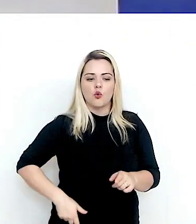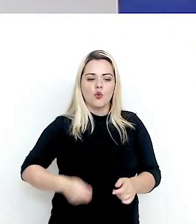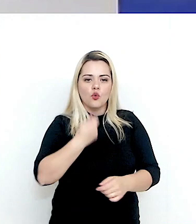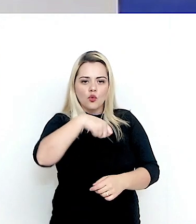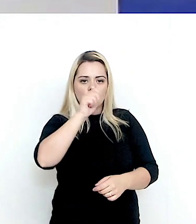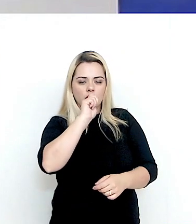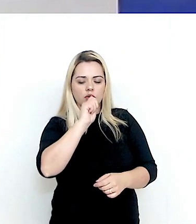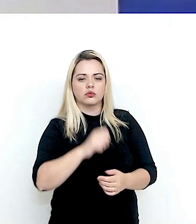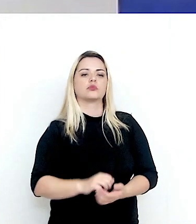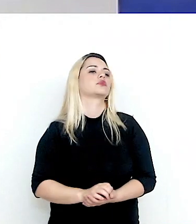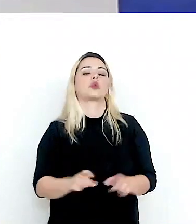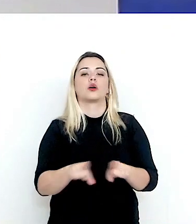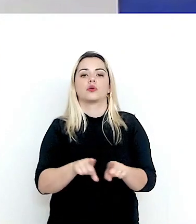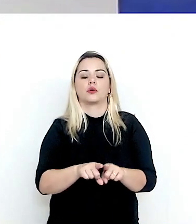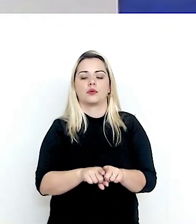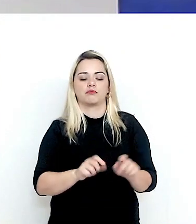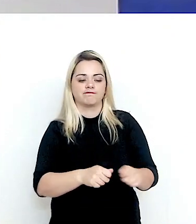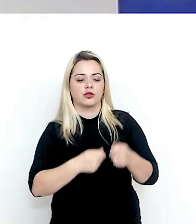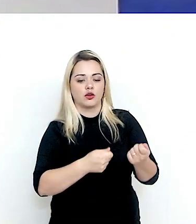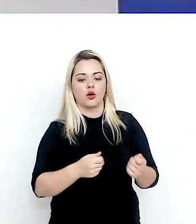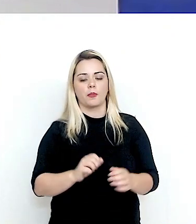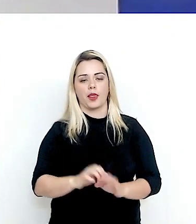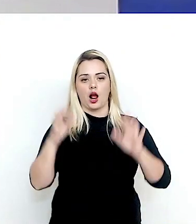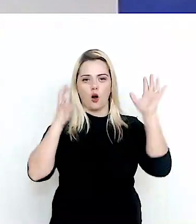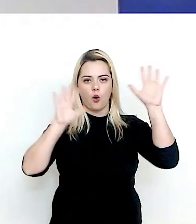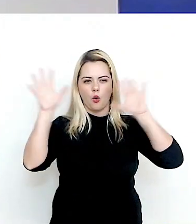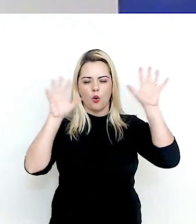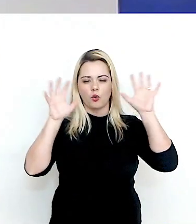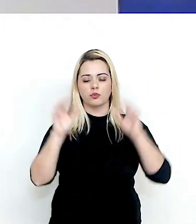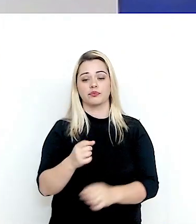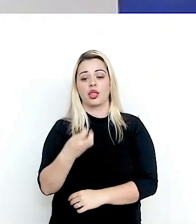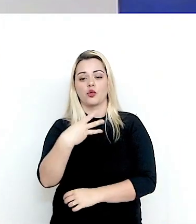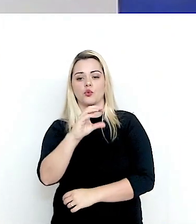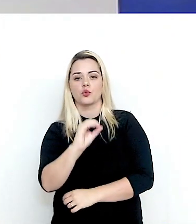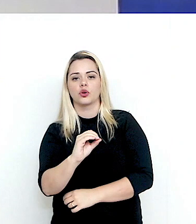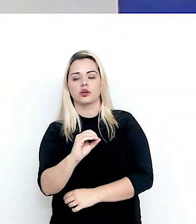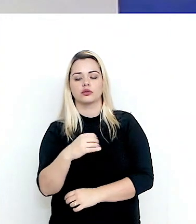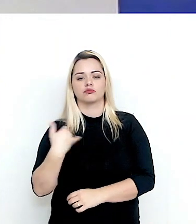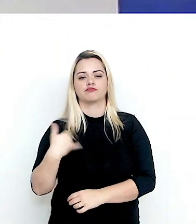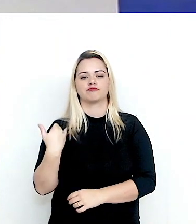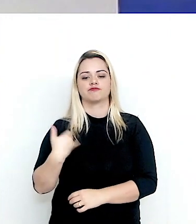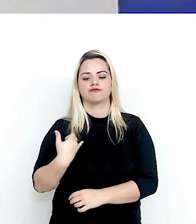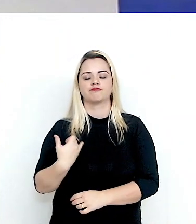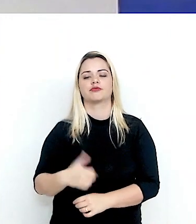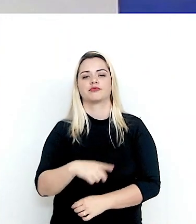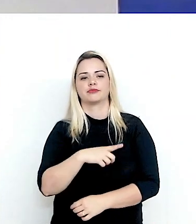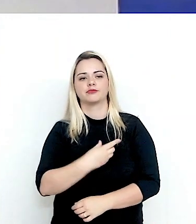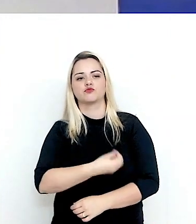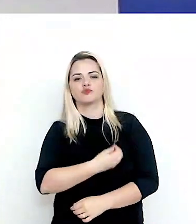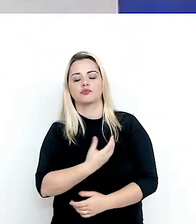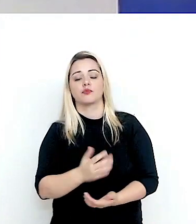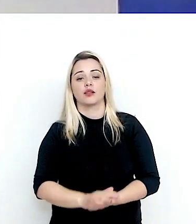drogas este ano o festival comemorar seus 30 anos de resistência eu